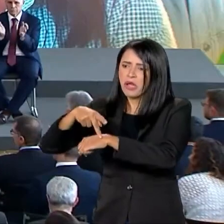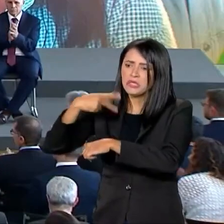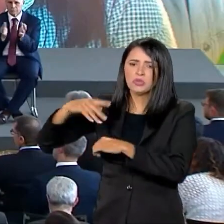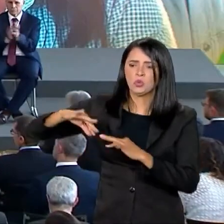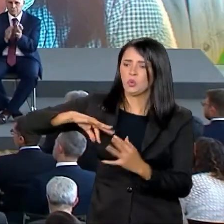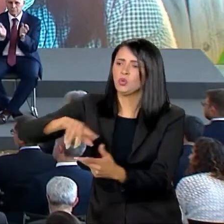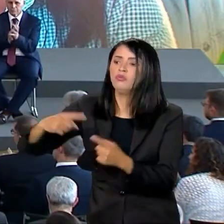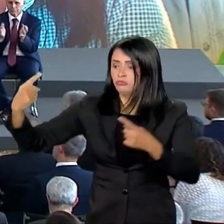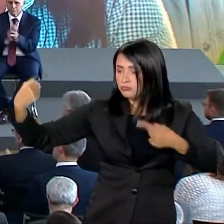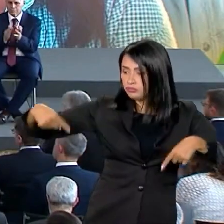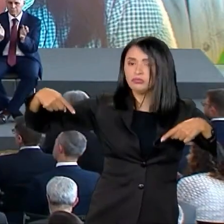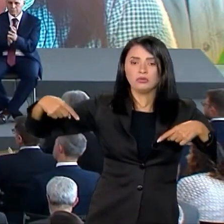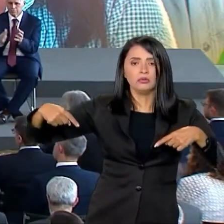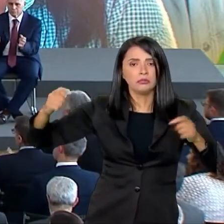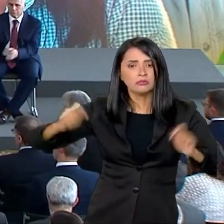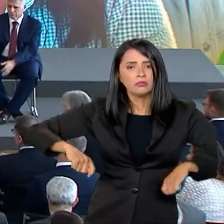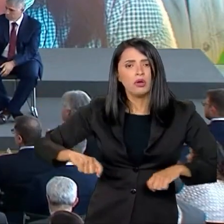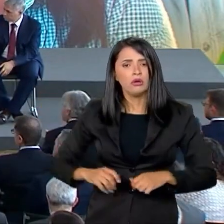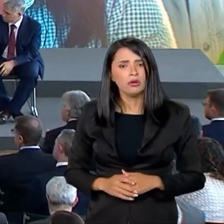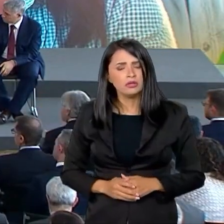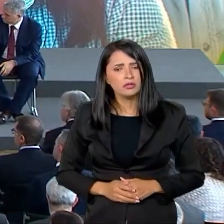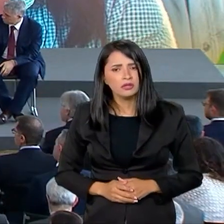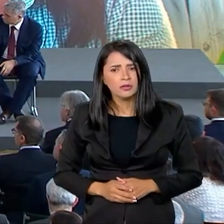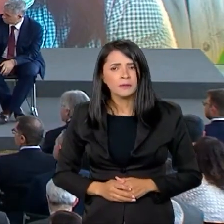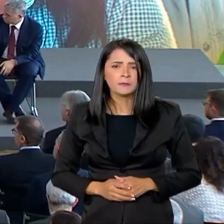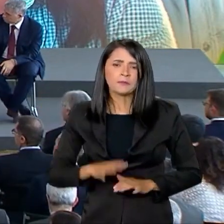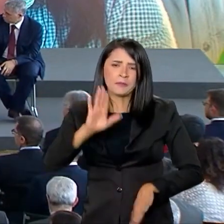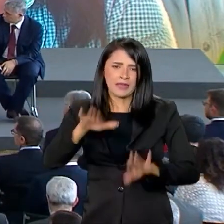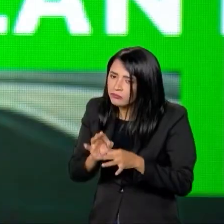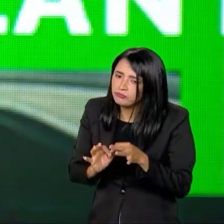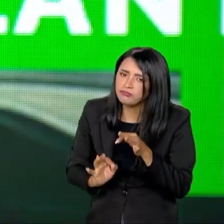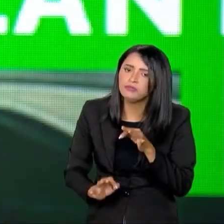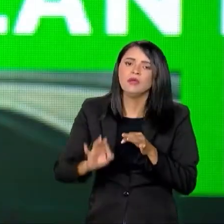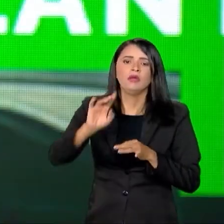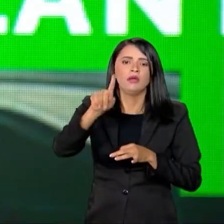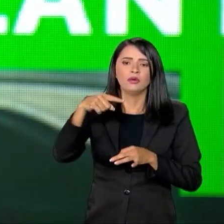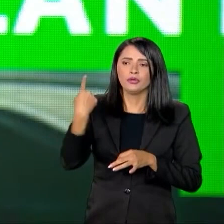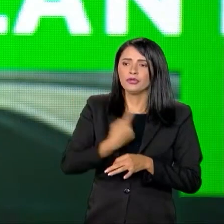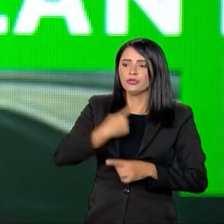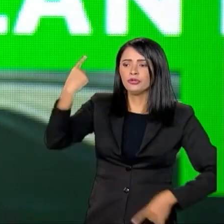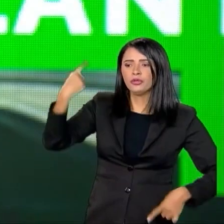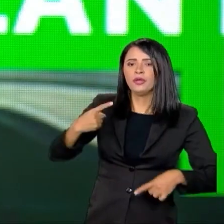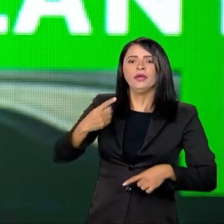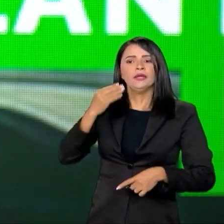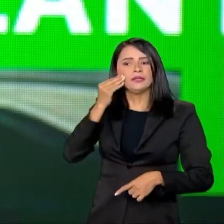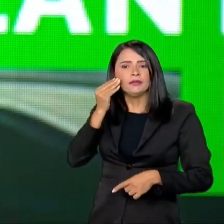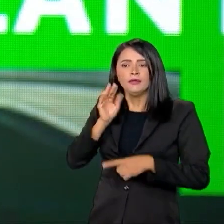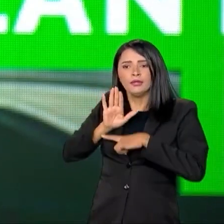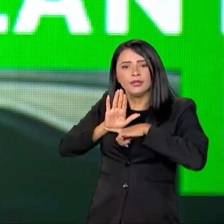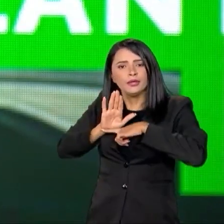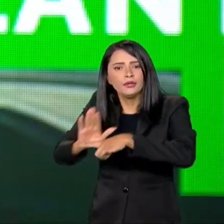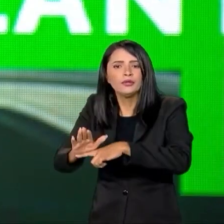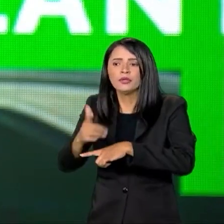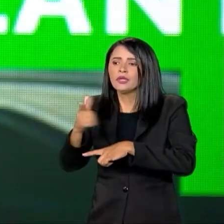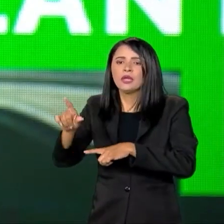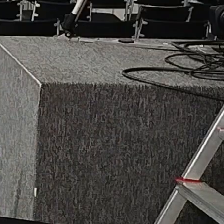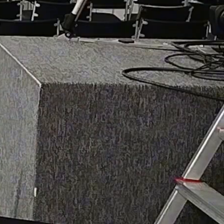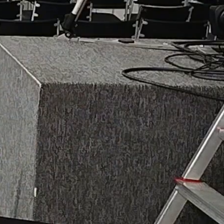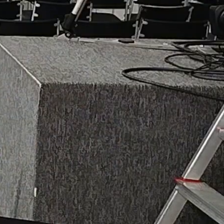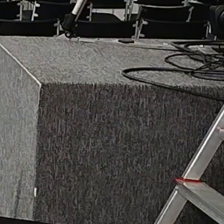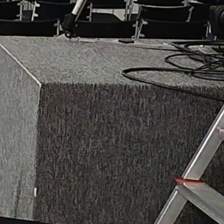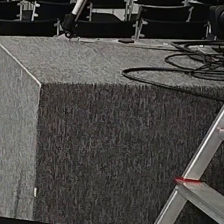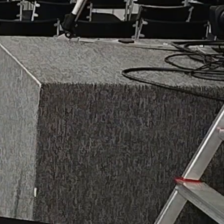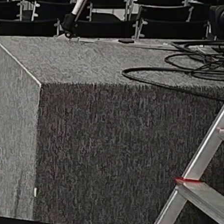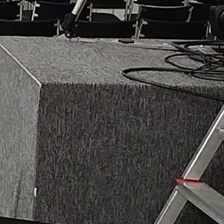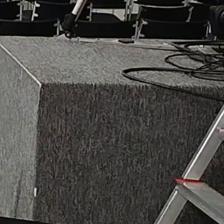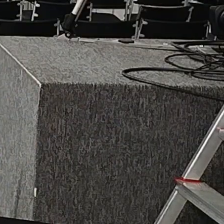a expectativa é de que os recursos do plano safra comecem a ser liberados já a partir deste mês de julho